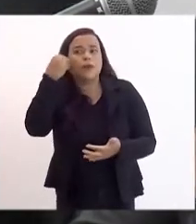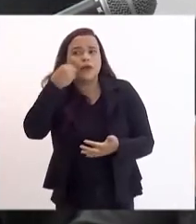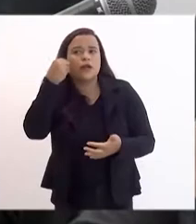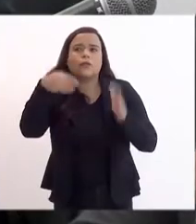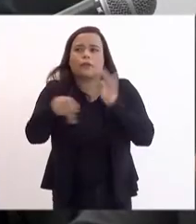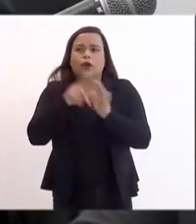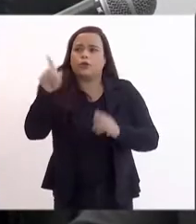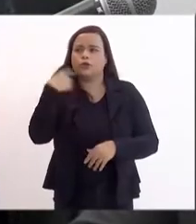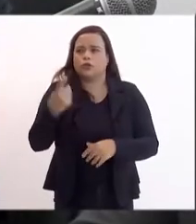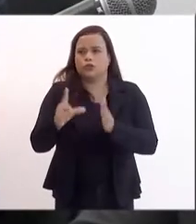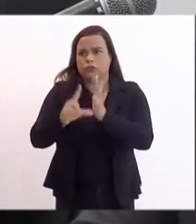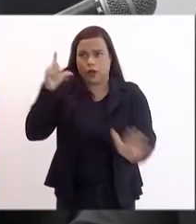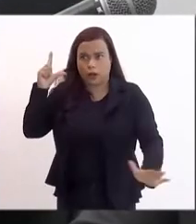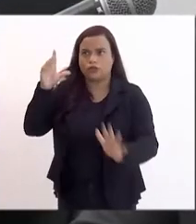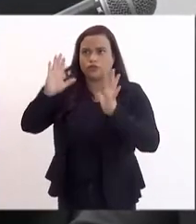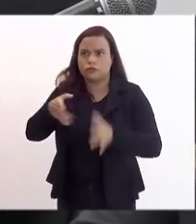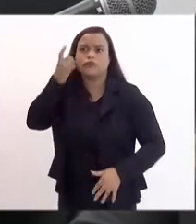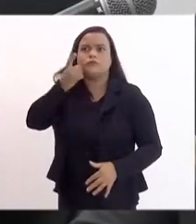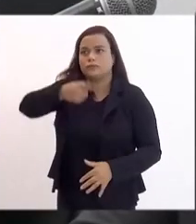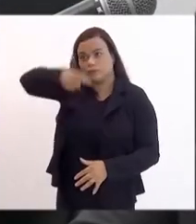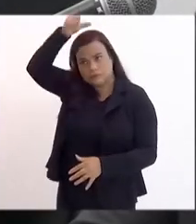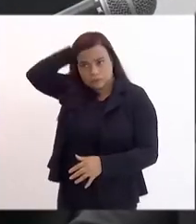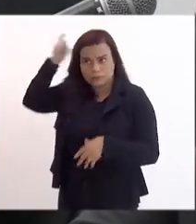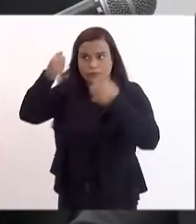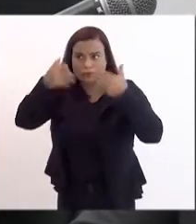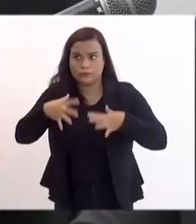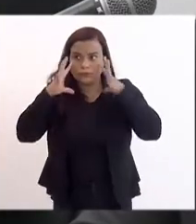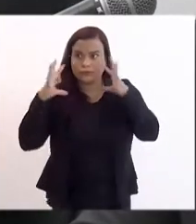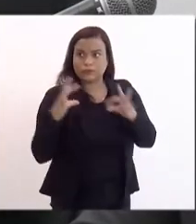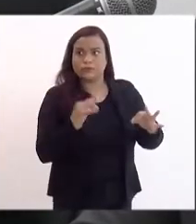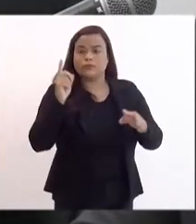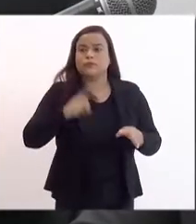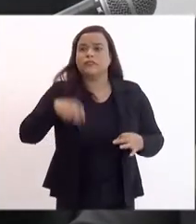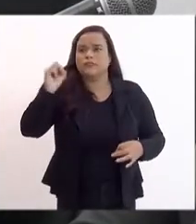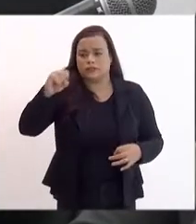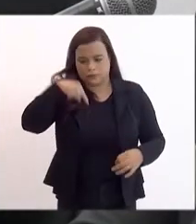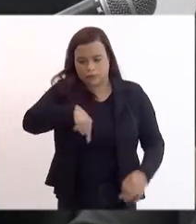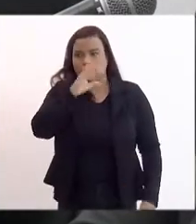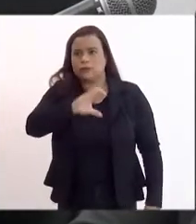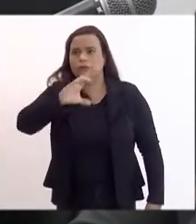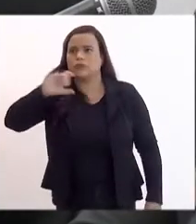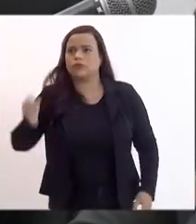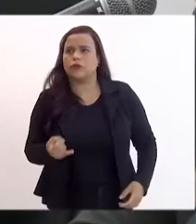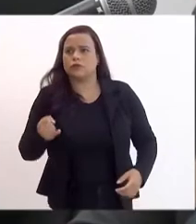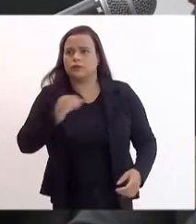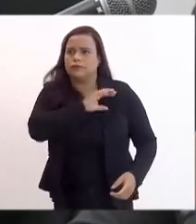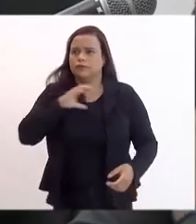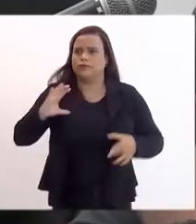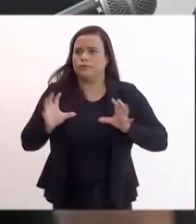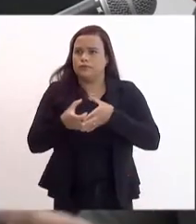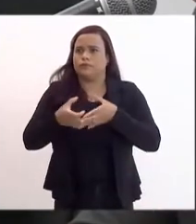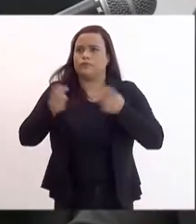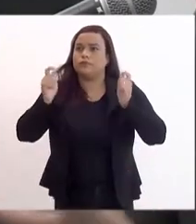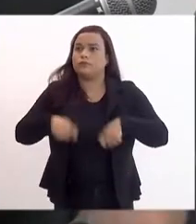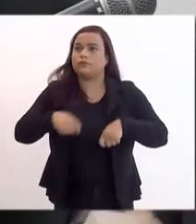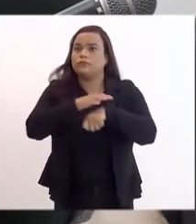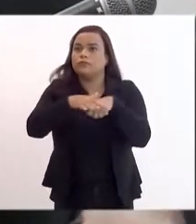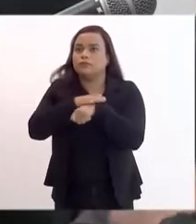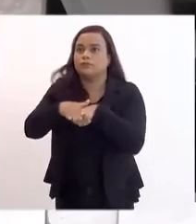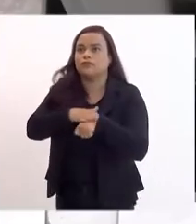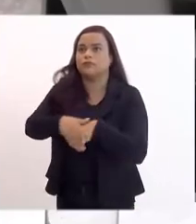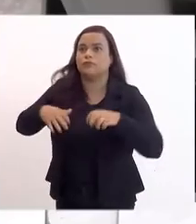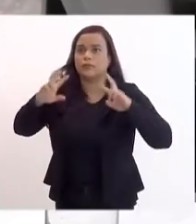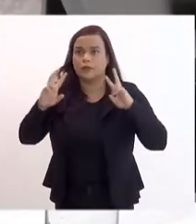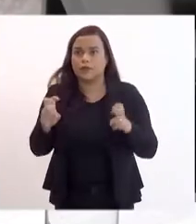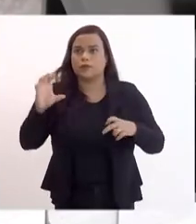próprio deputado Luiz Paulo chamou a atenção, é se a CCJ, se nós poderíamos ou não deliberar... De uma CPI anterior que eu fui sobre o relator. Sobre